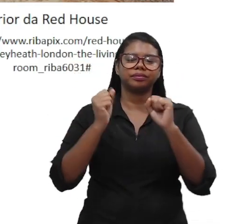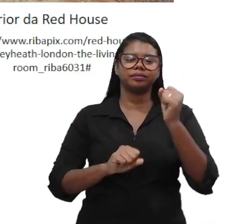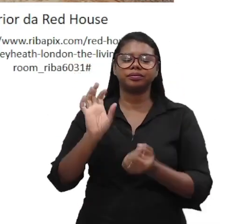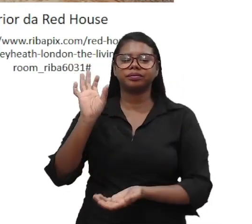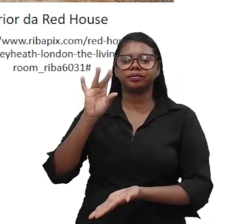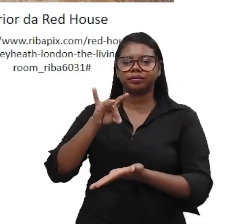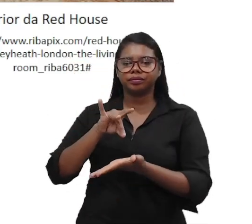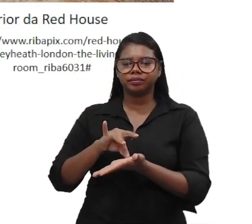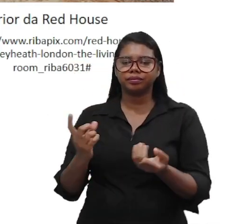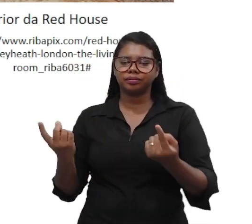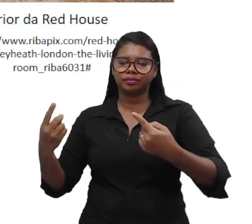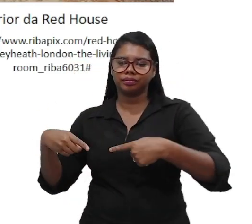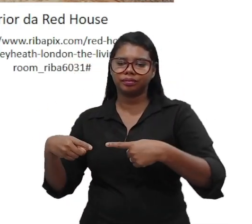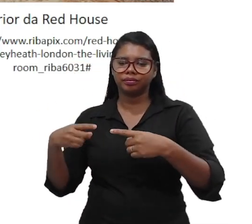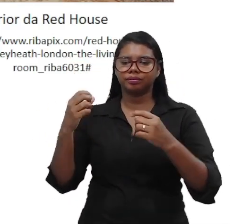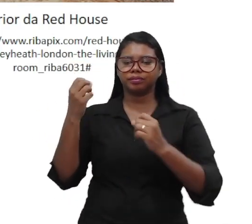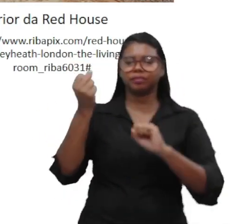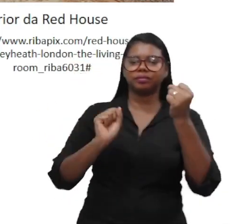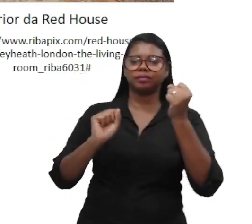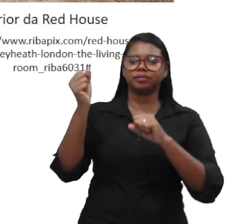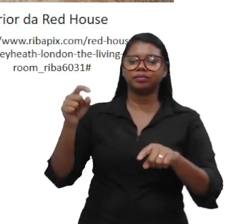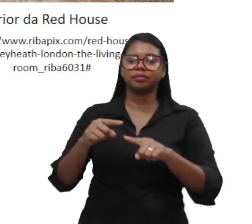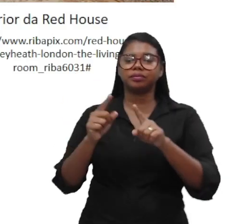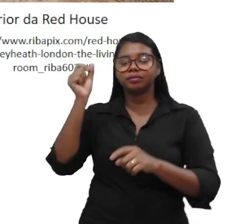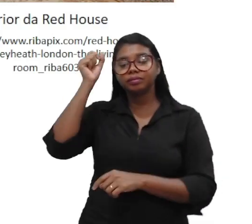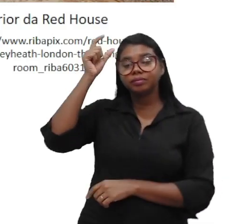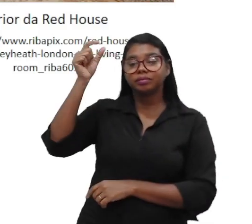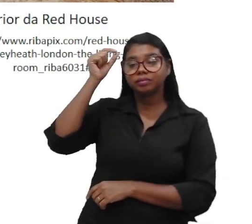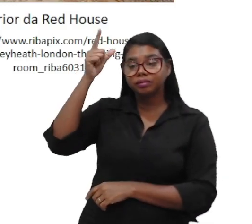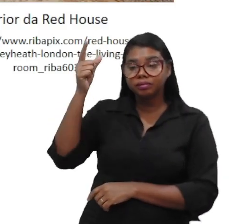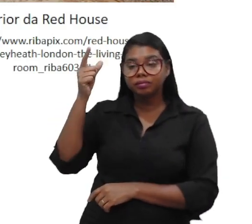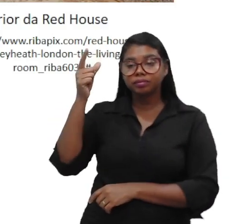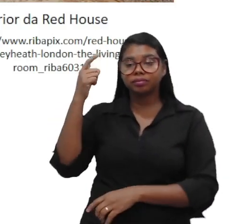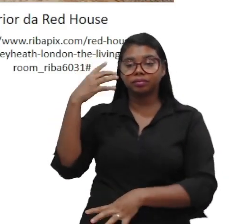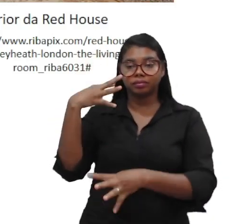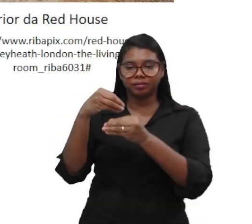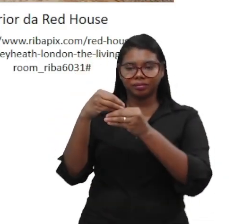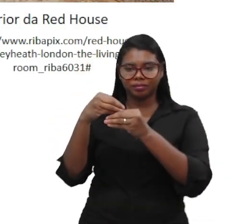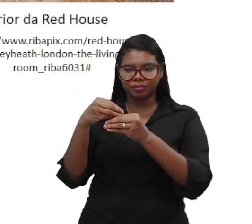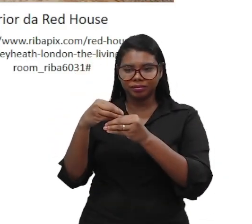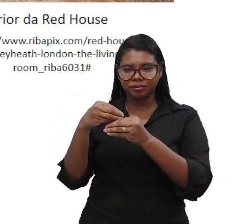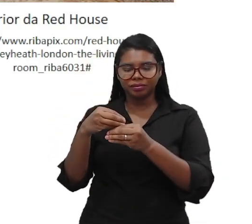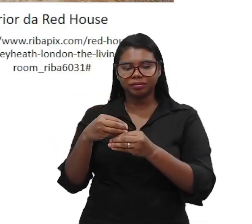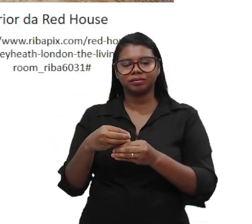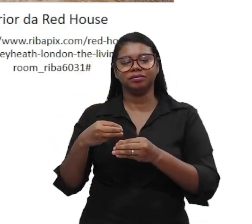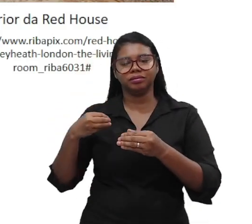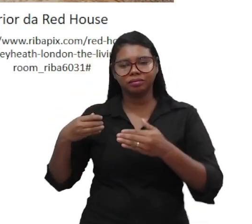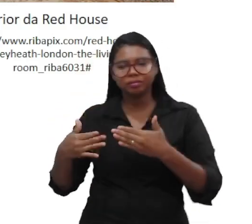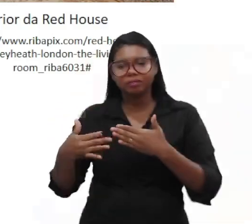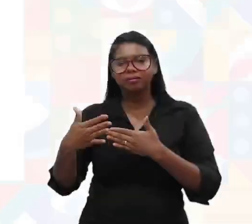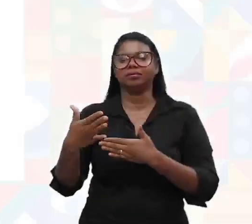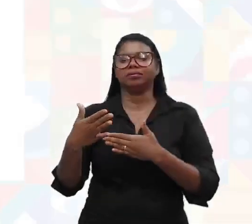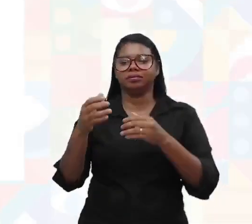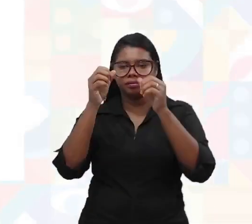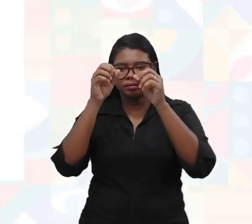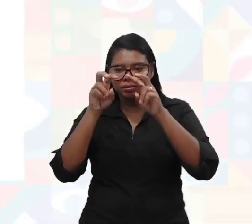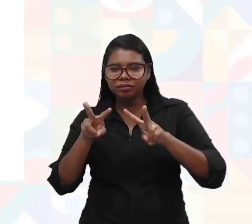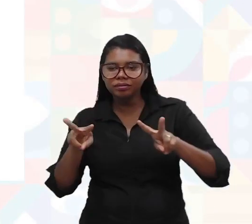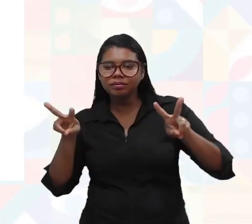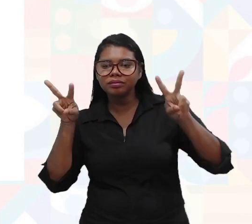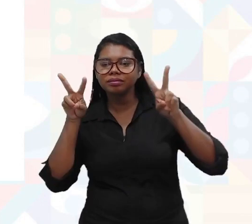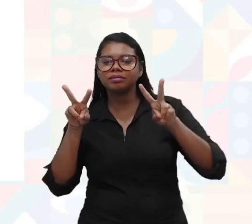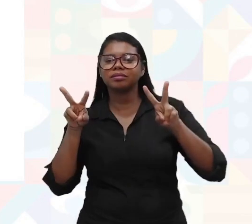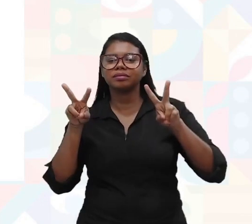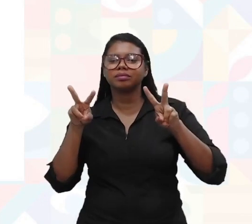era contra a industrialização, mas as ideias deles serviram mais adiante para abrir os olhos para a questão